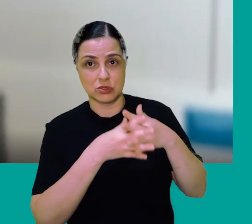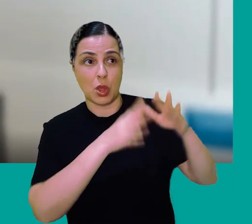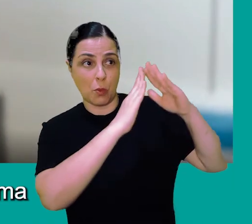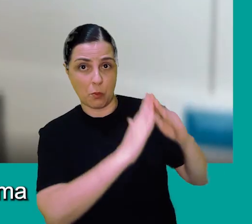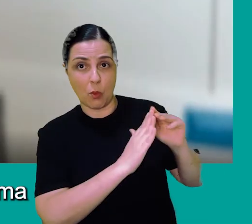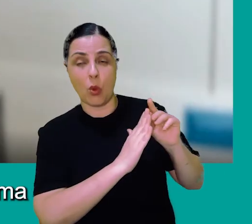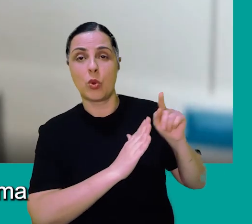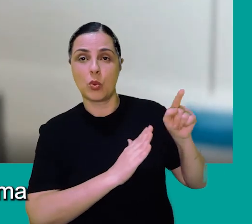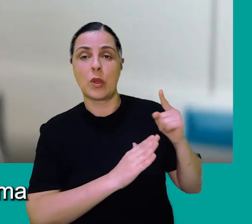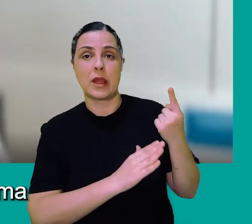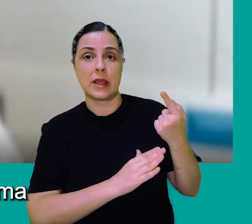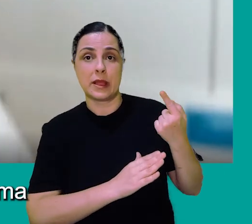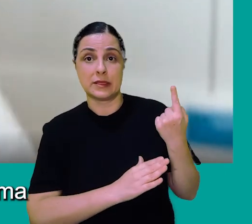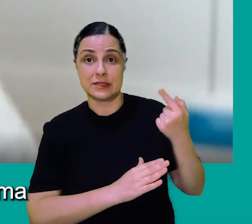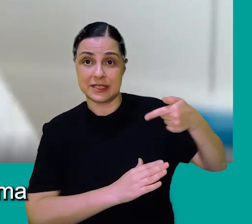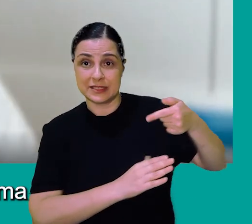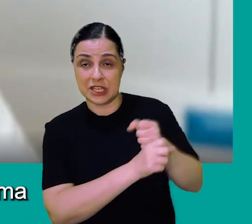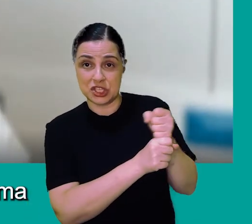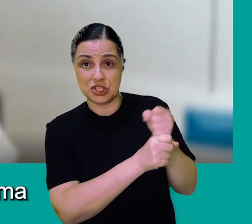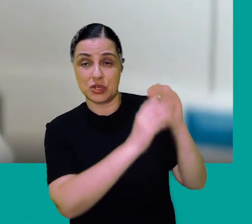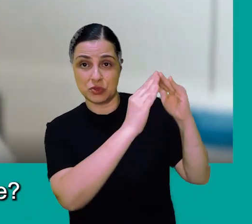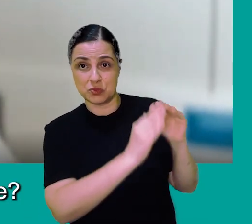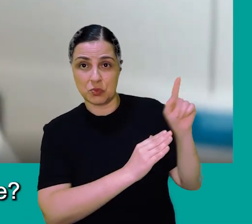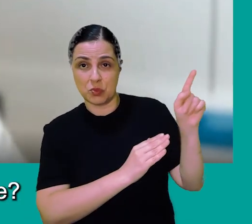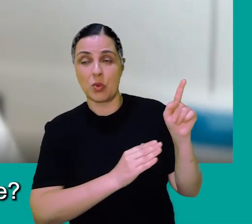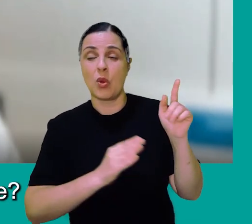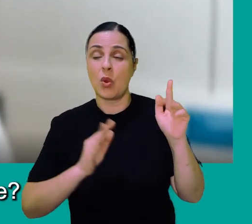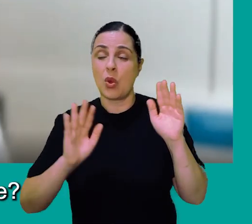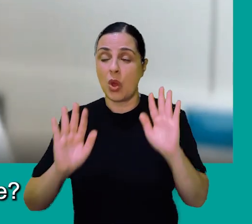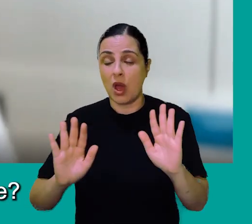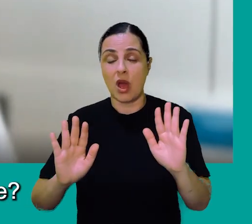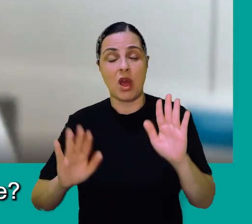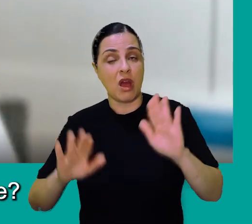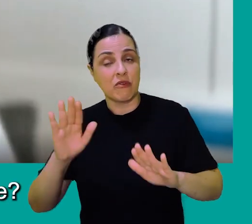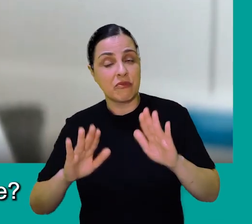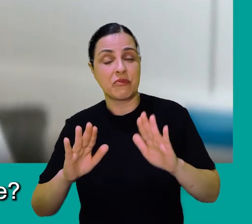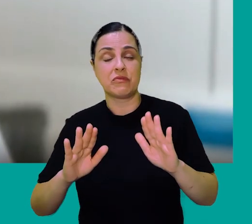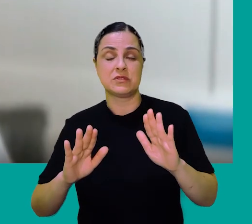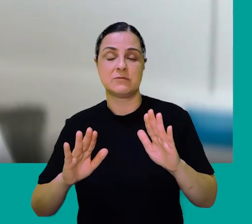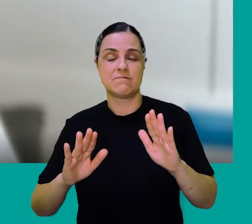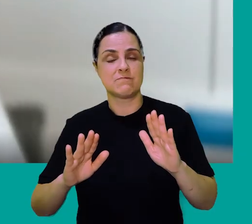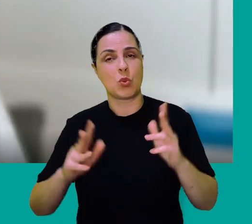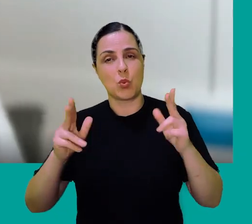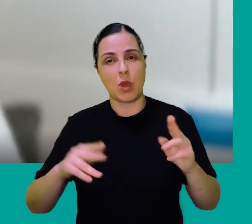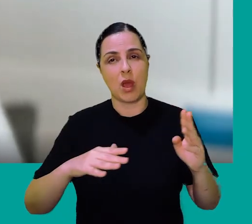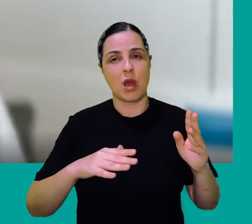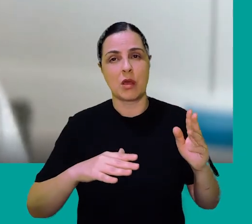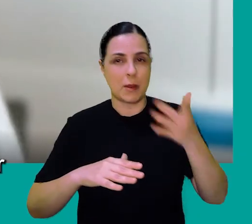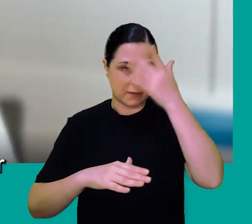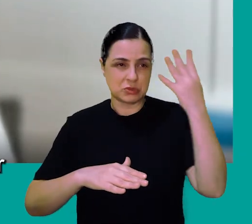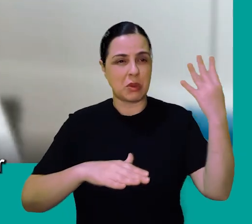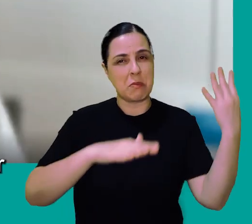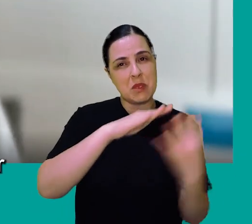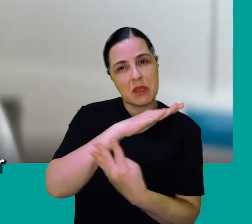anos, tipo, você também começa a sentir você está num lugar de imigrante, sabe? Tipo, piada do sotaque,